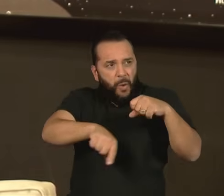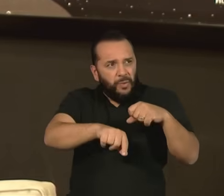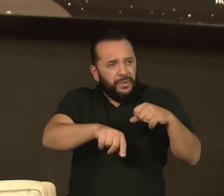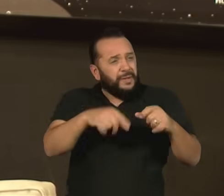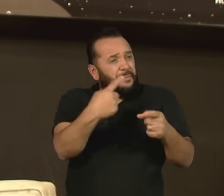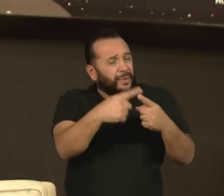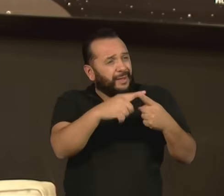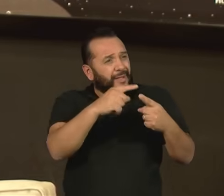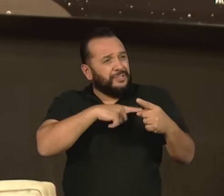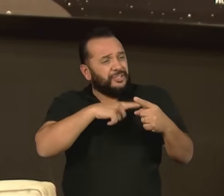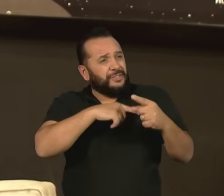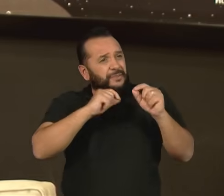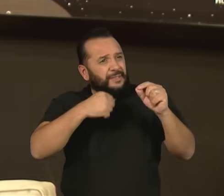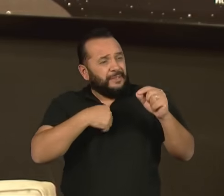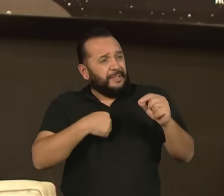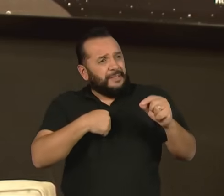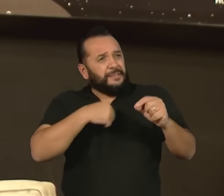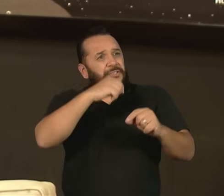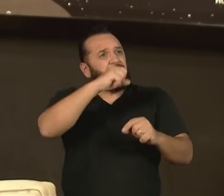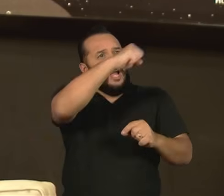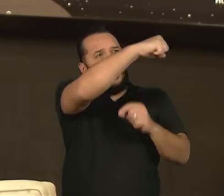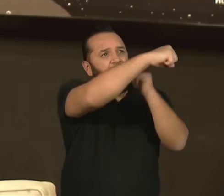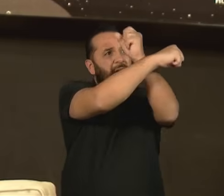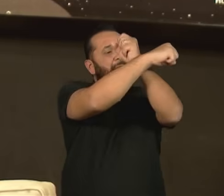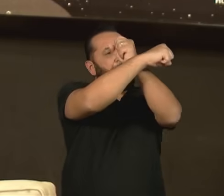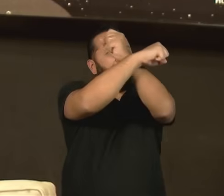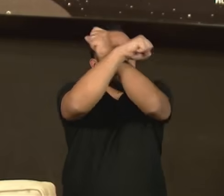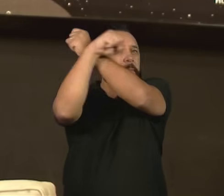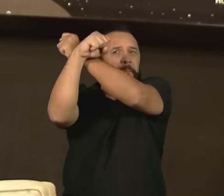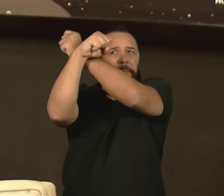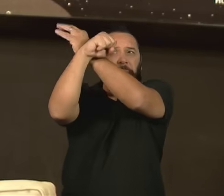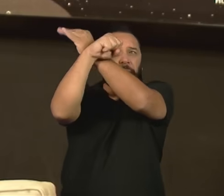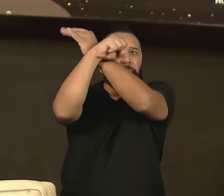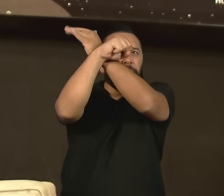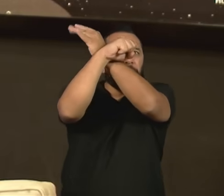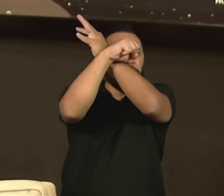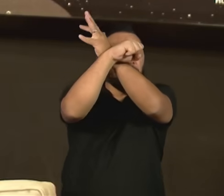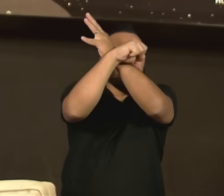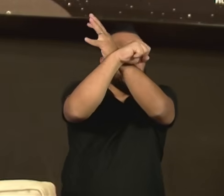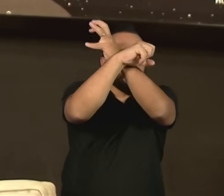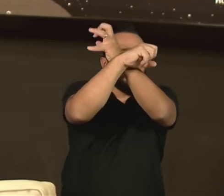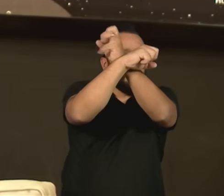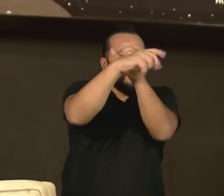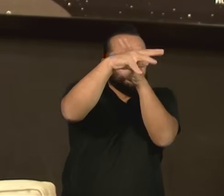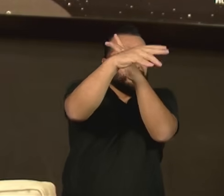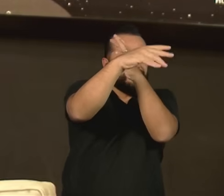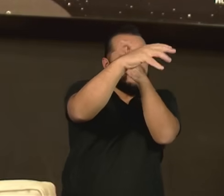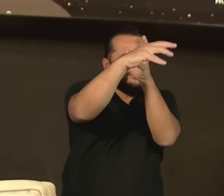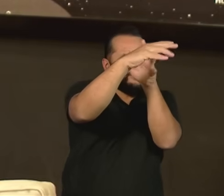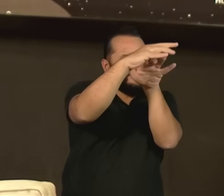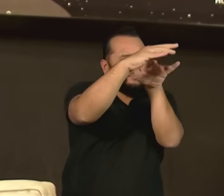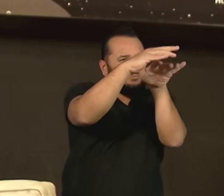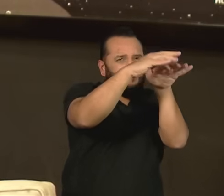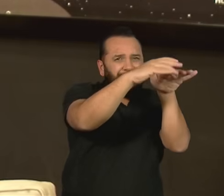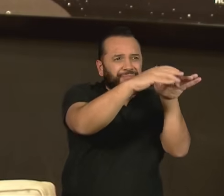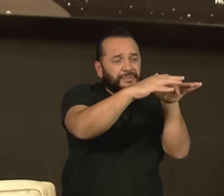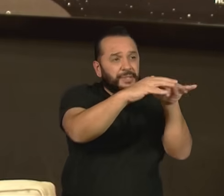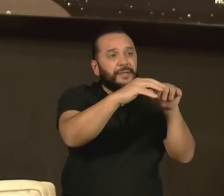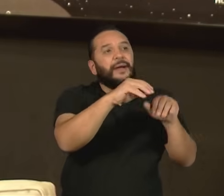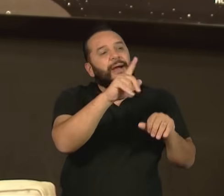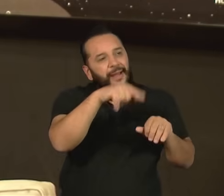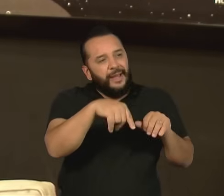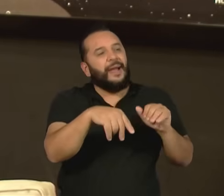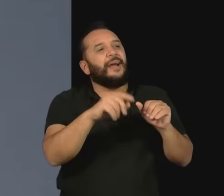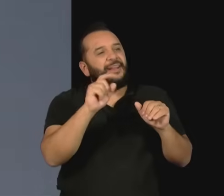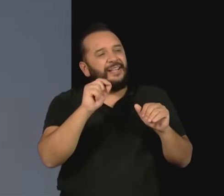ponto brilhante que, com o passar dos minutos, foi se desfazendo em vários pontinhos menores, né? Mas isso é o comportamento típico do